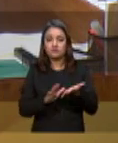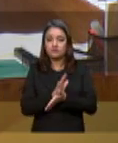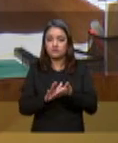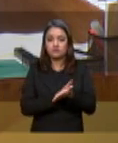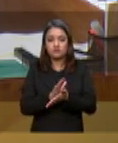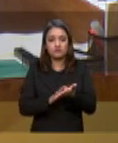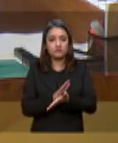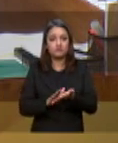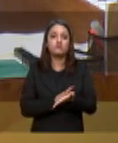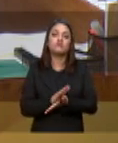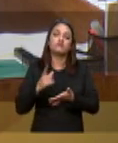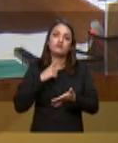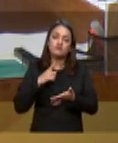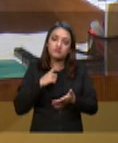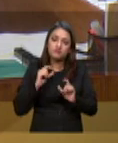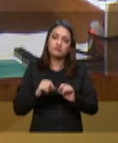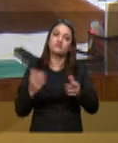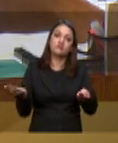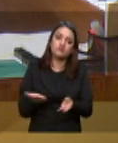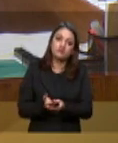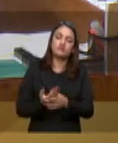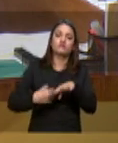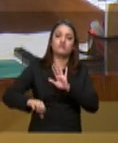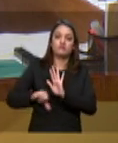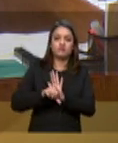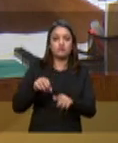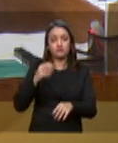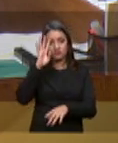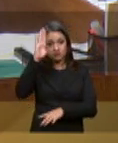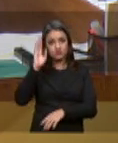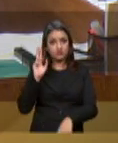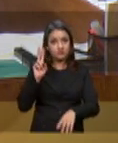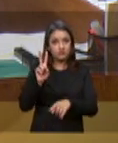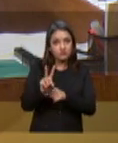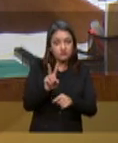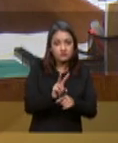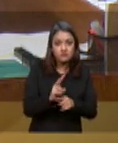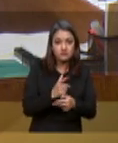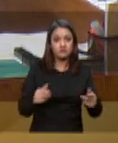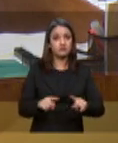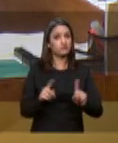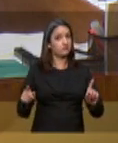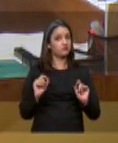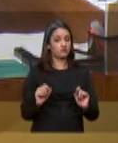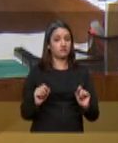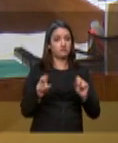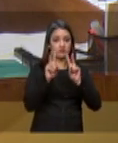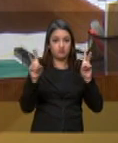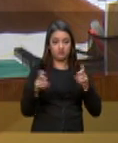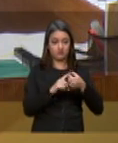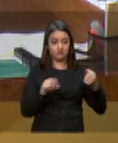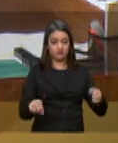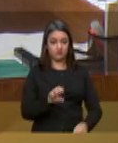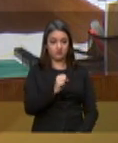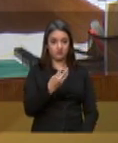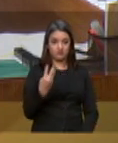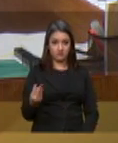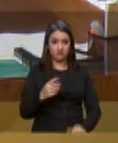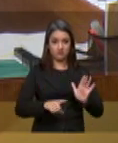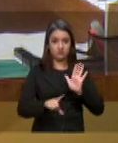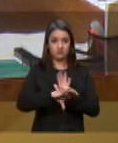fato delituoso e, consequentemente, para a proteção do bem jurídico envolvido, de tal modo que não cabe, em relação ao artigo 83 da